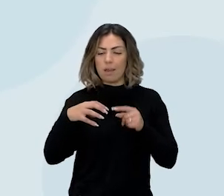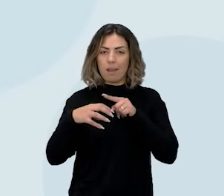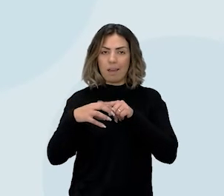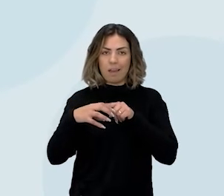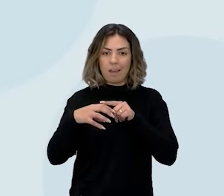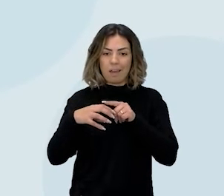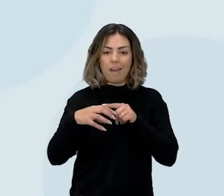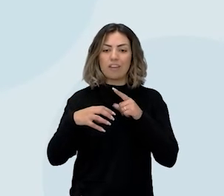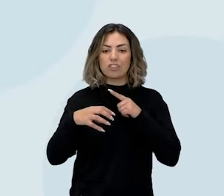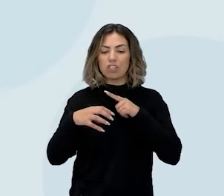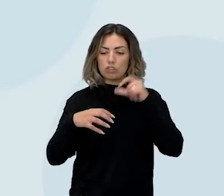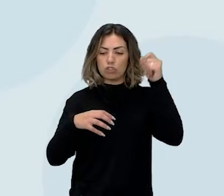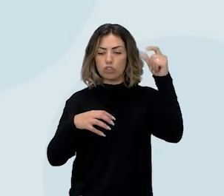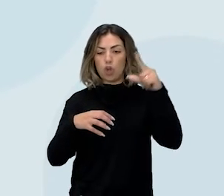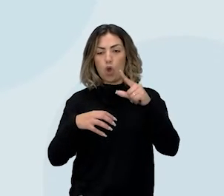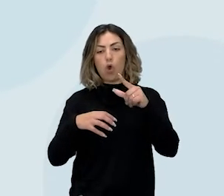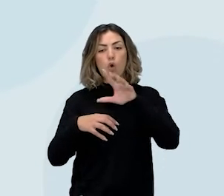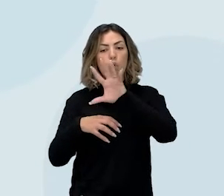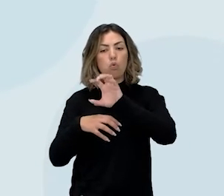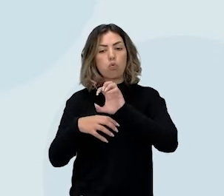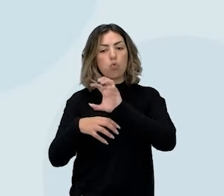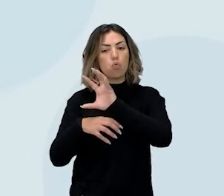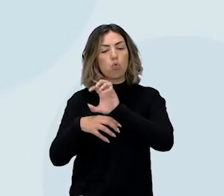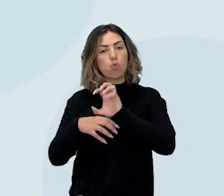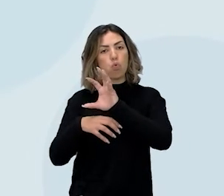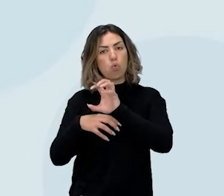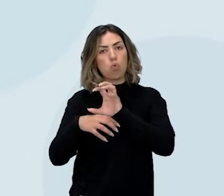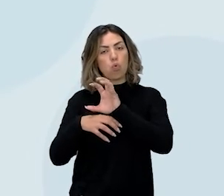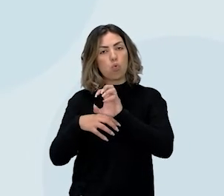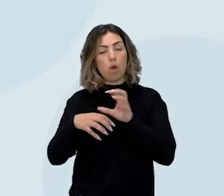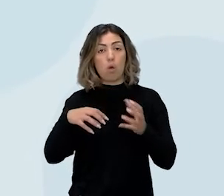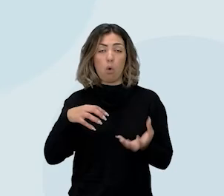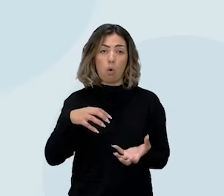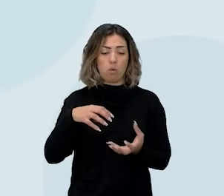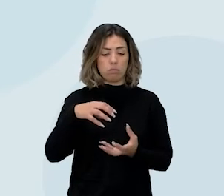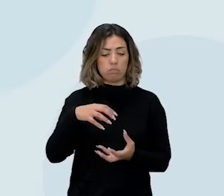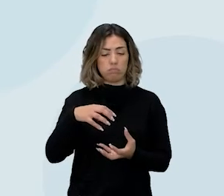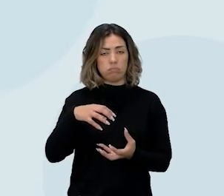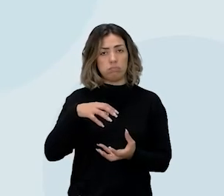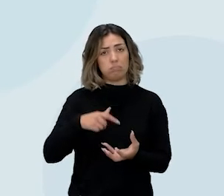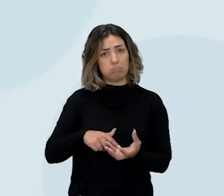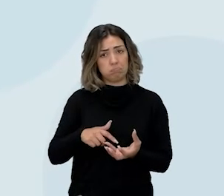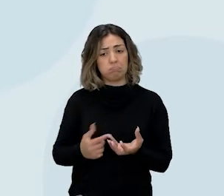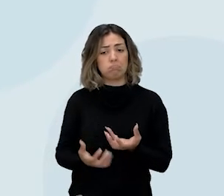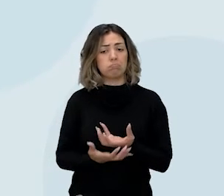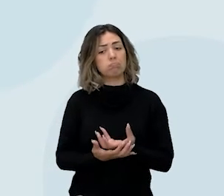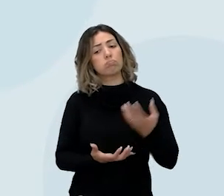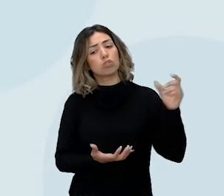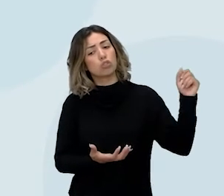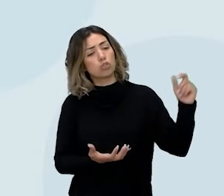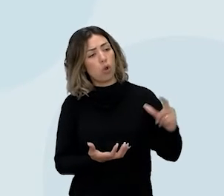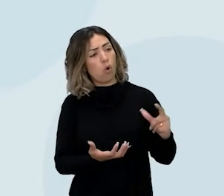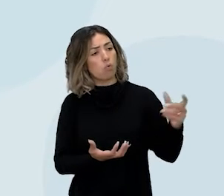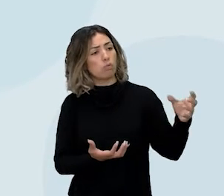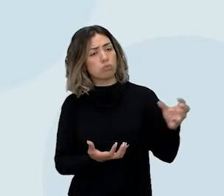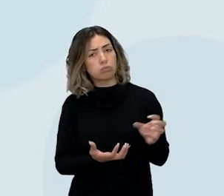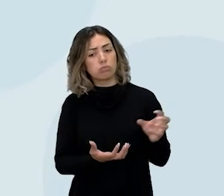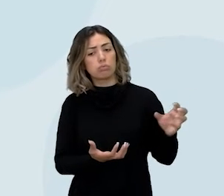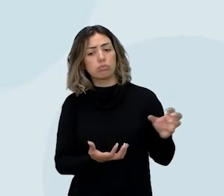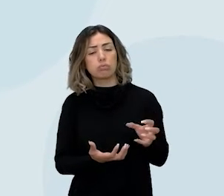formar 90 graus com um trópico aqui embaixo, é um solstício em um dos hemisférios, né, e isso acontece